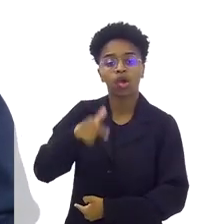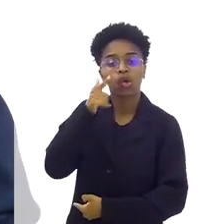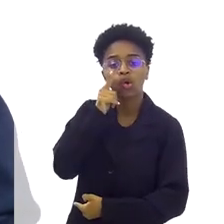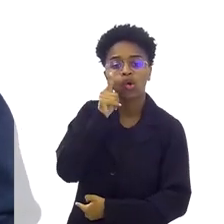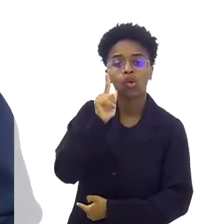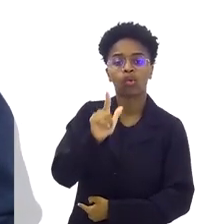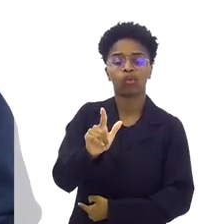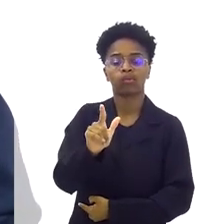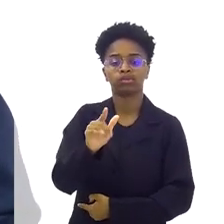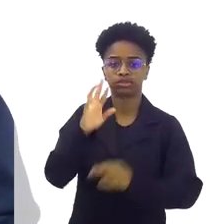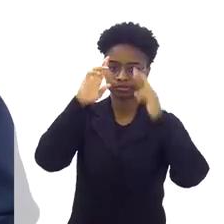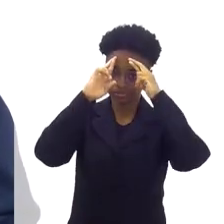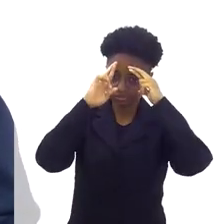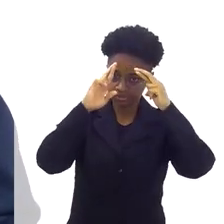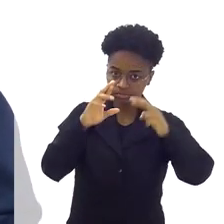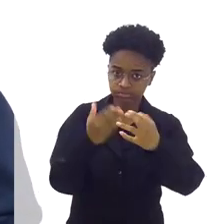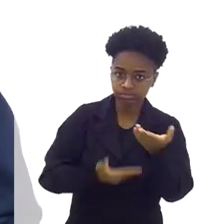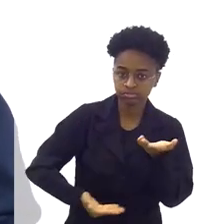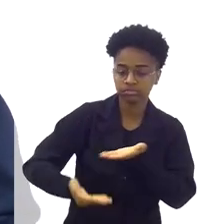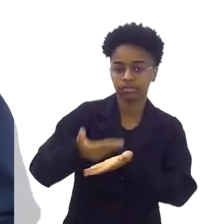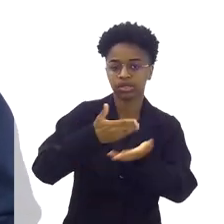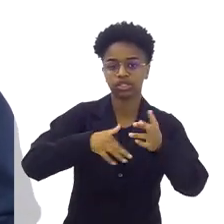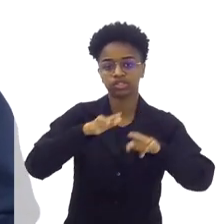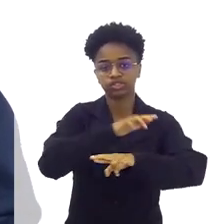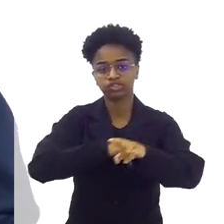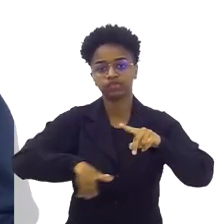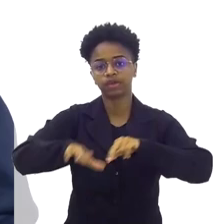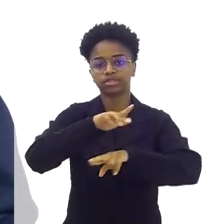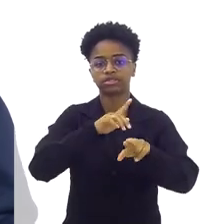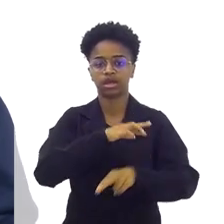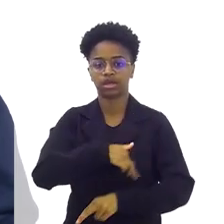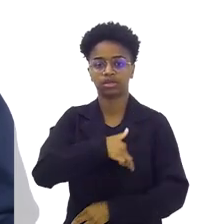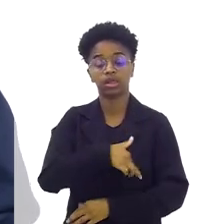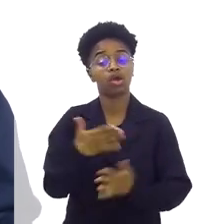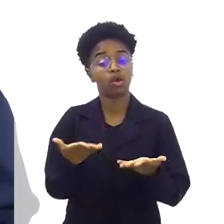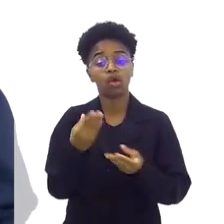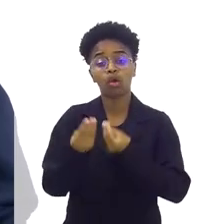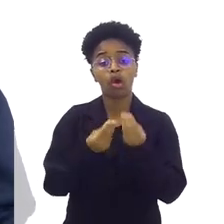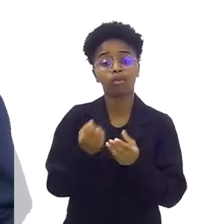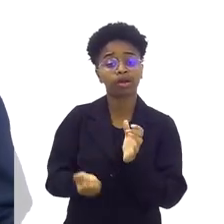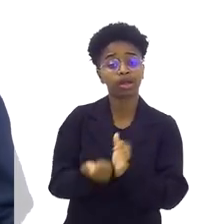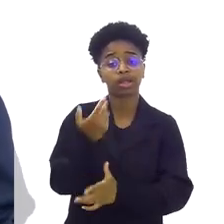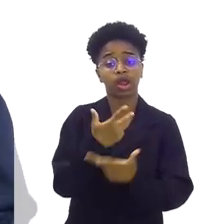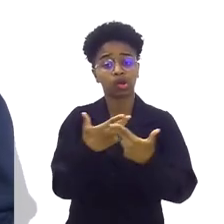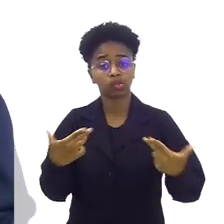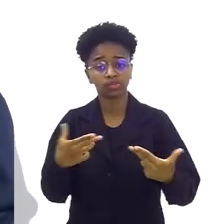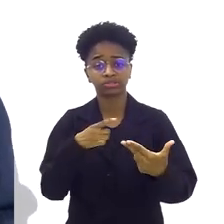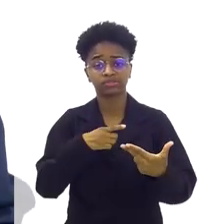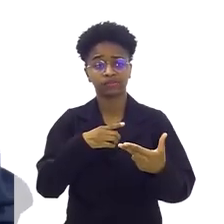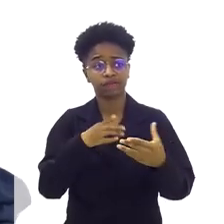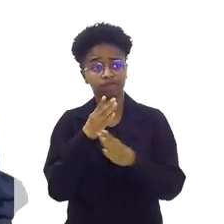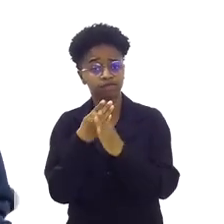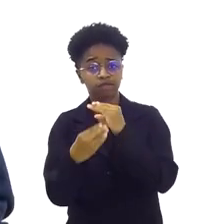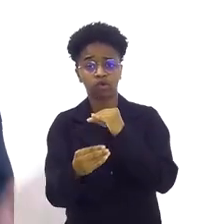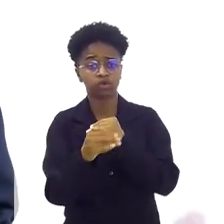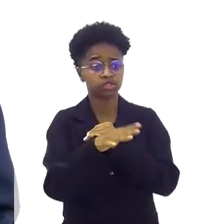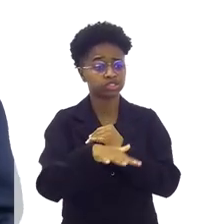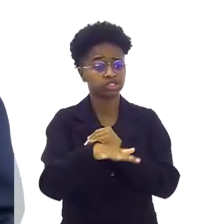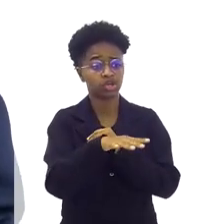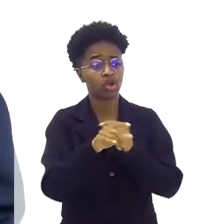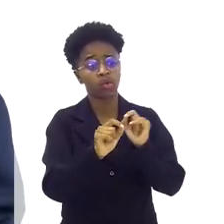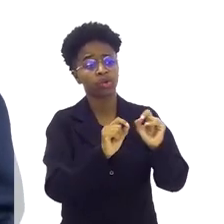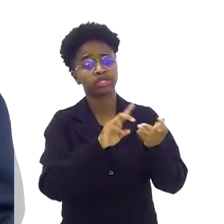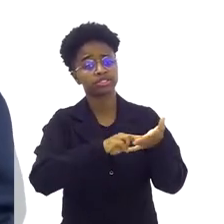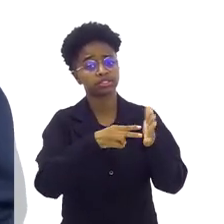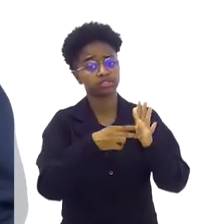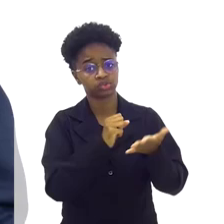aqui é conseguir abraçar o respeito à diversidade religiosa. Então, como desenvolver algo que sai completamente do